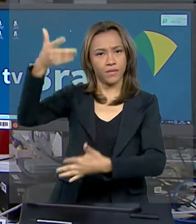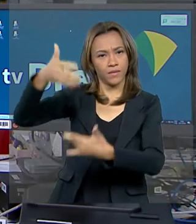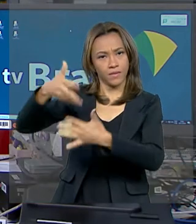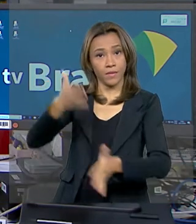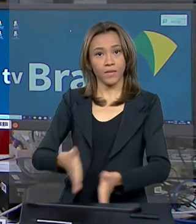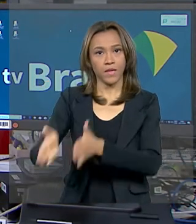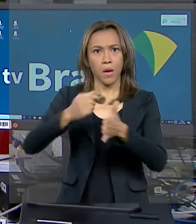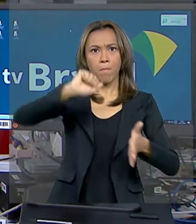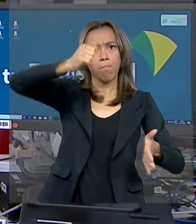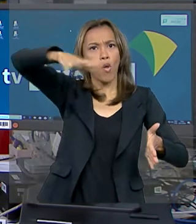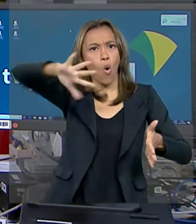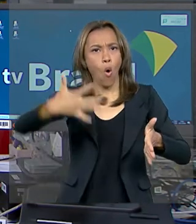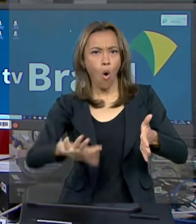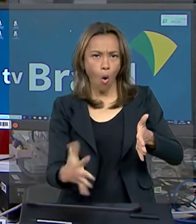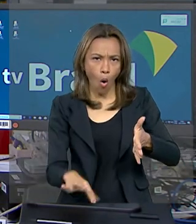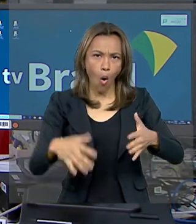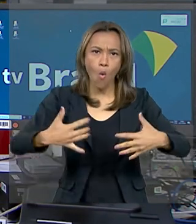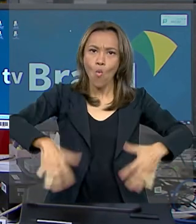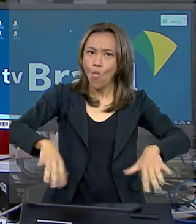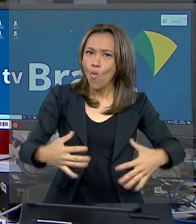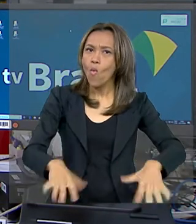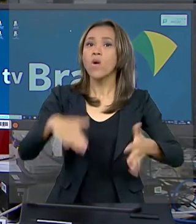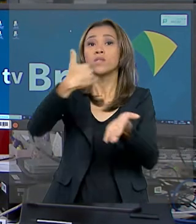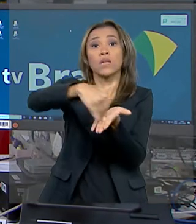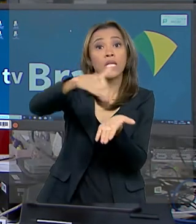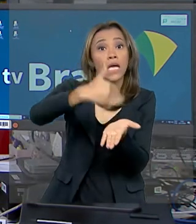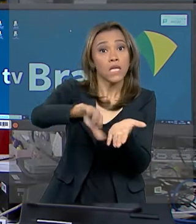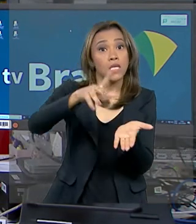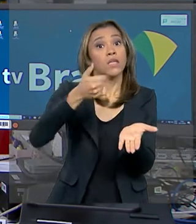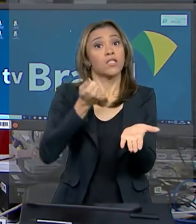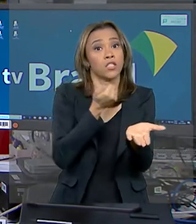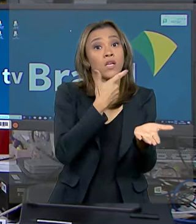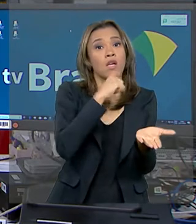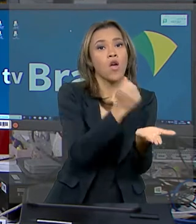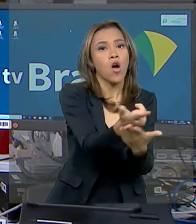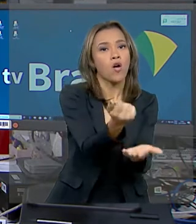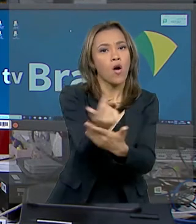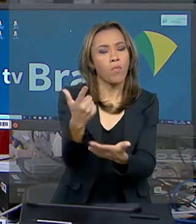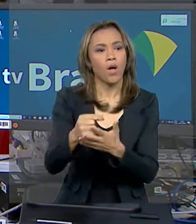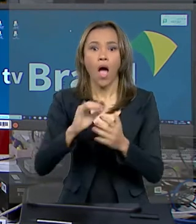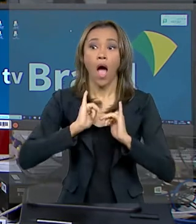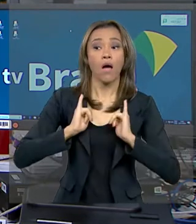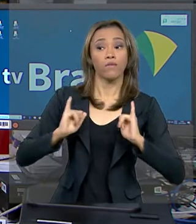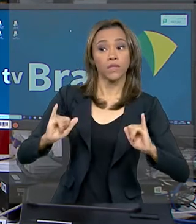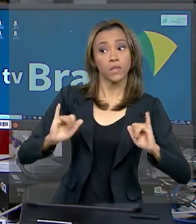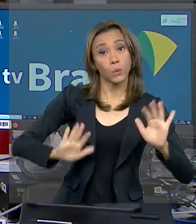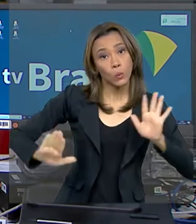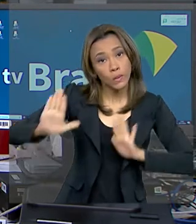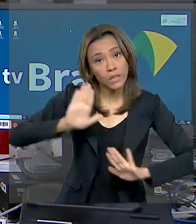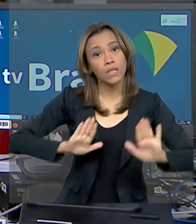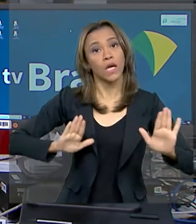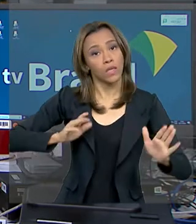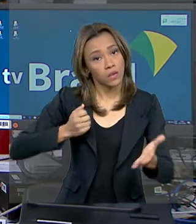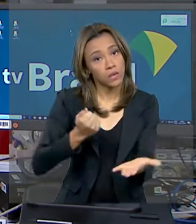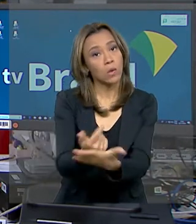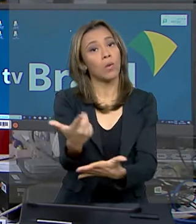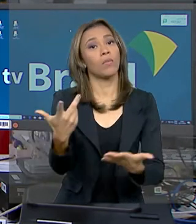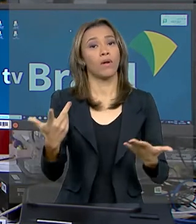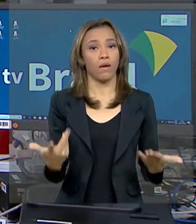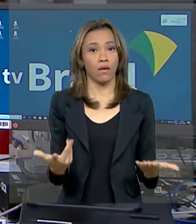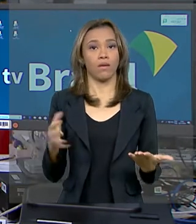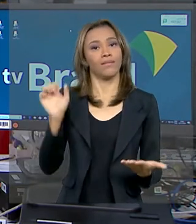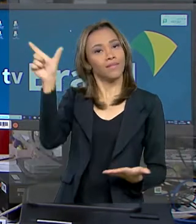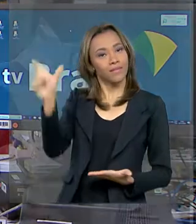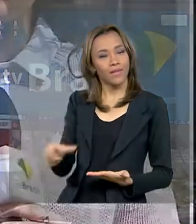De olho nas promoções da Black Friday, a Secretaria Nacional do Consumidor alerta sobre os cuidados na hora de comprar. A repórter Luana